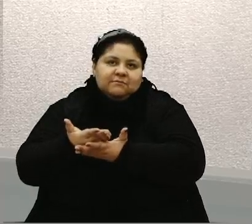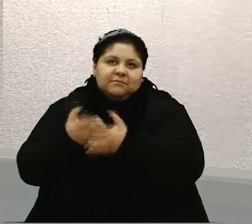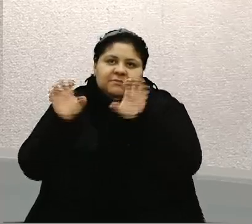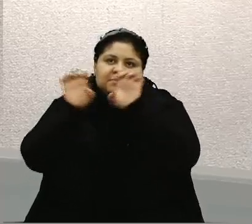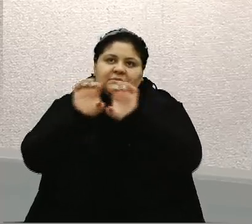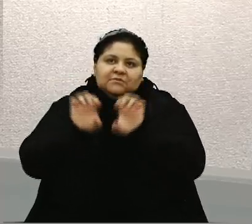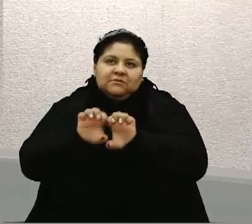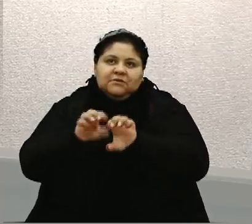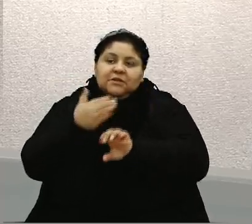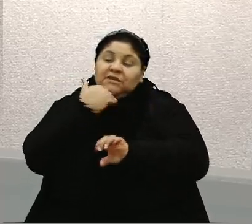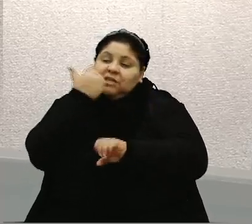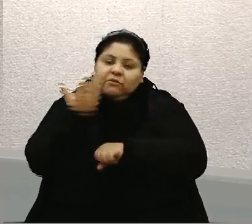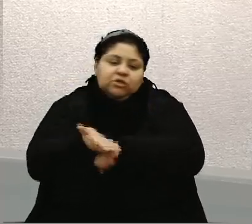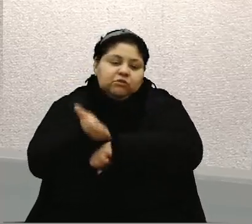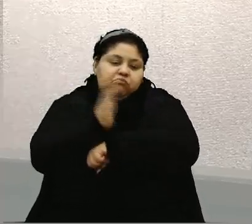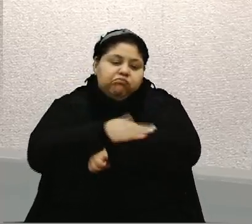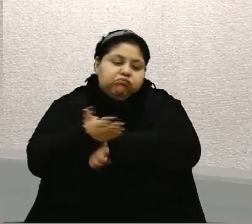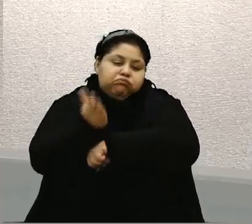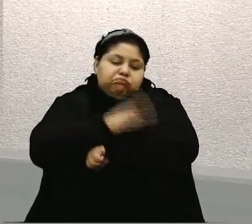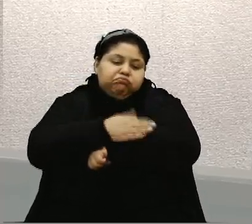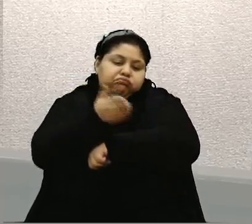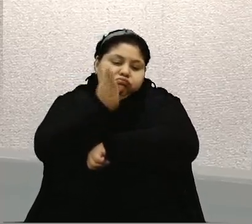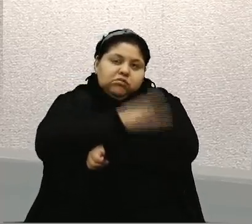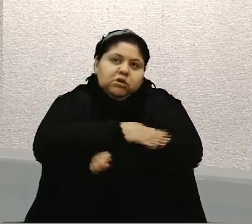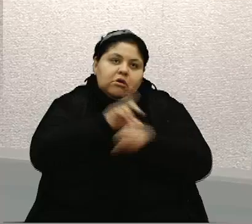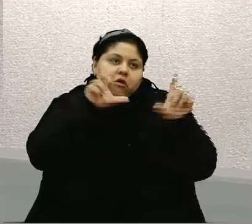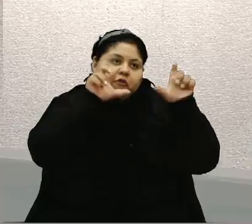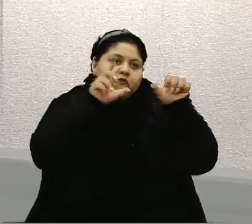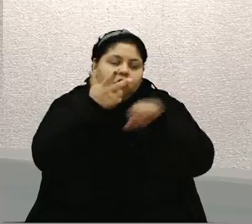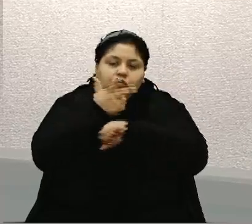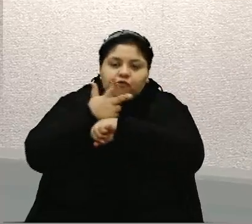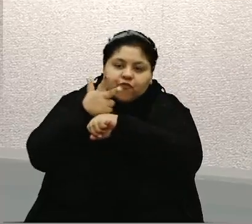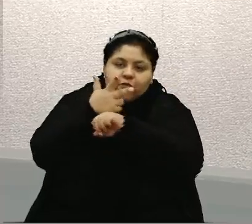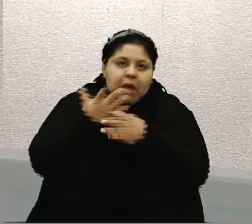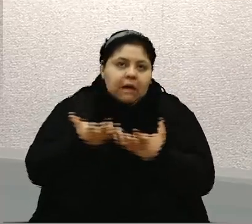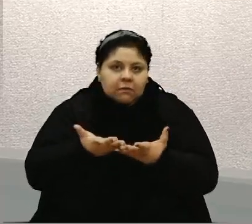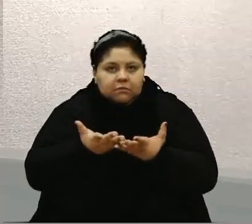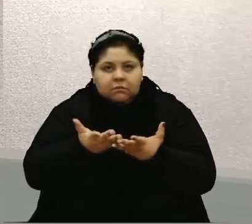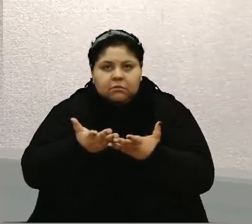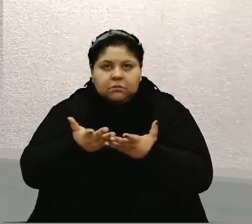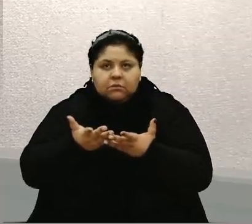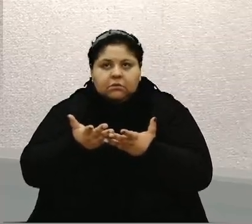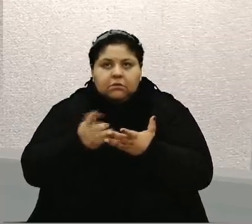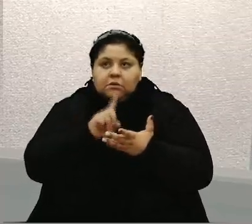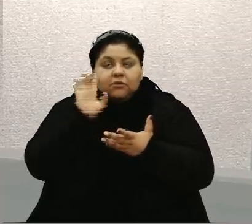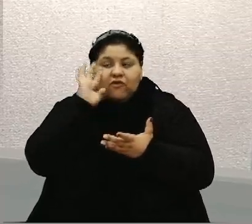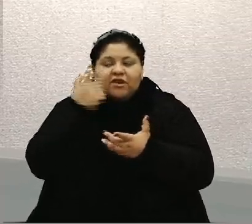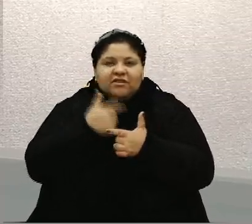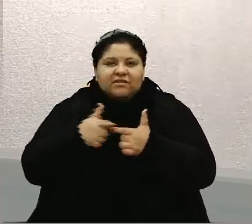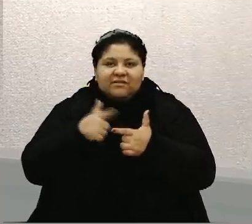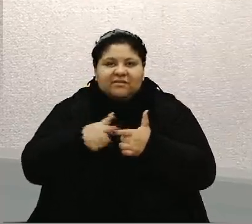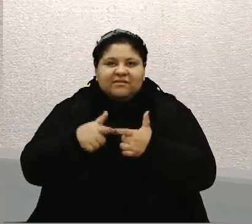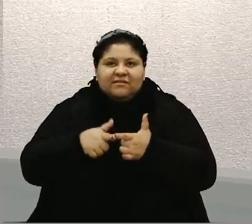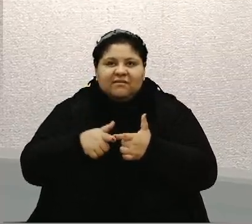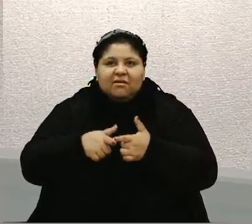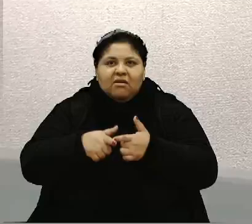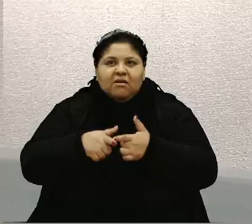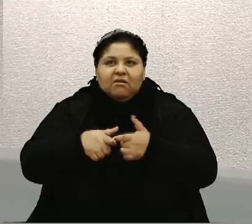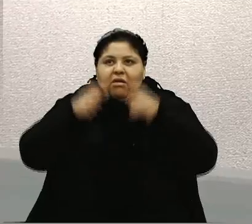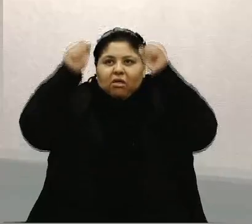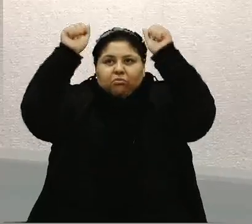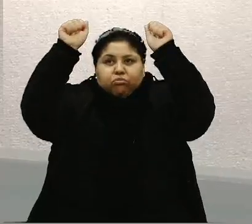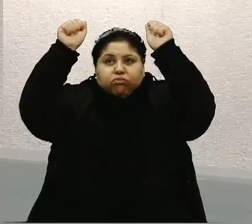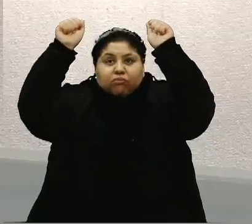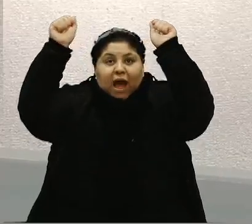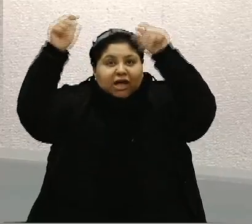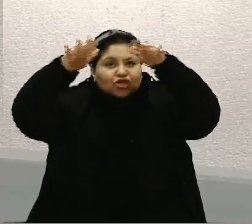adianta tapear, ir lá com colete, passar uma patrola, bater foto, filmar Não vai resolver. Primeira chuva que dá, o cascalho vai embora.